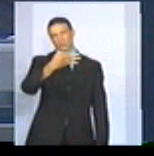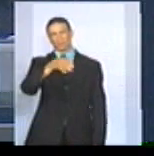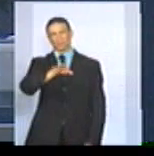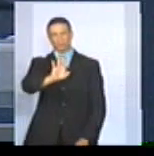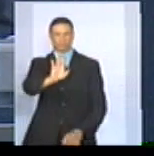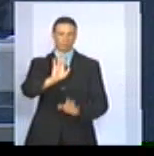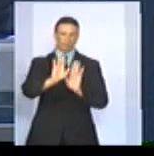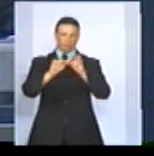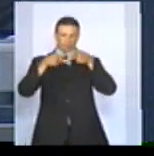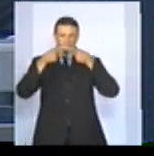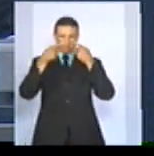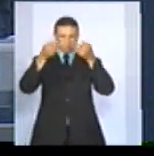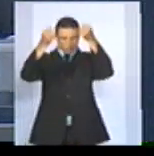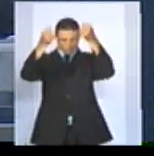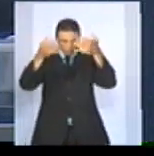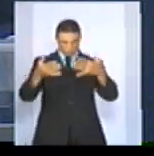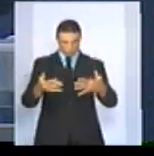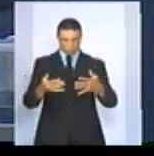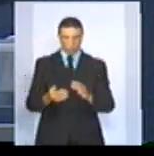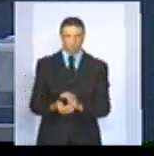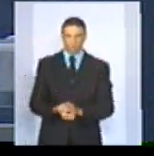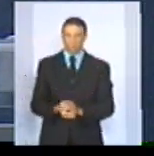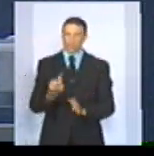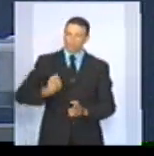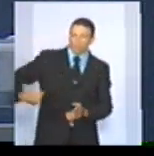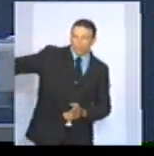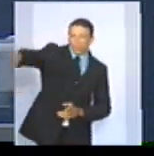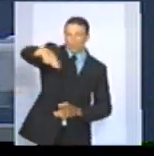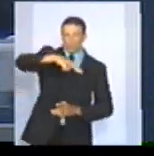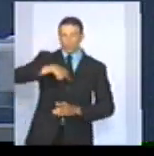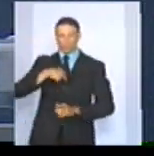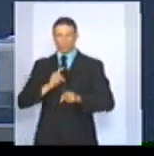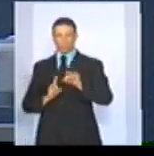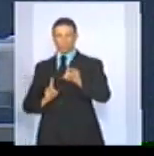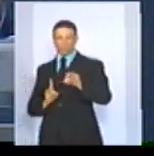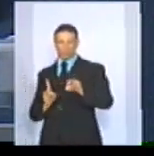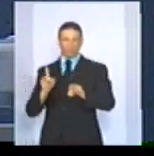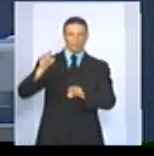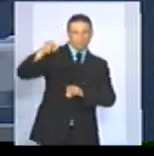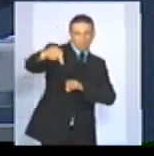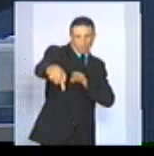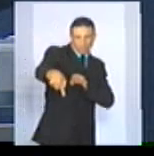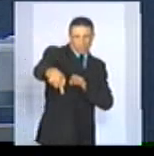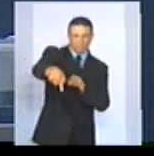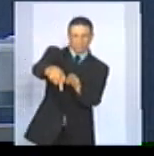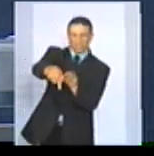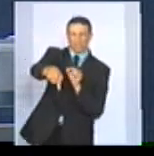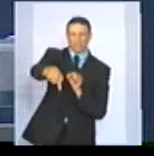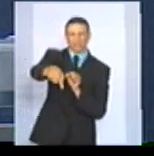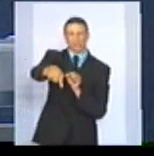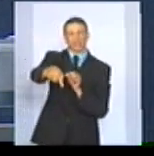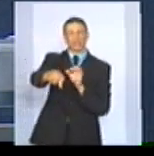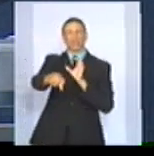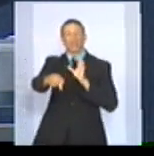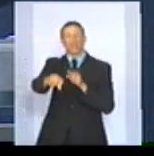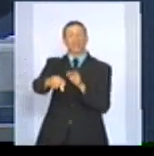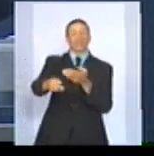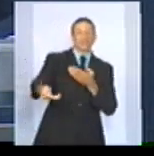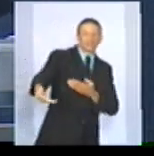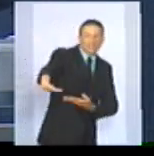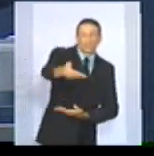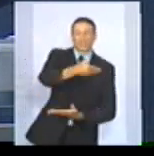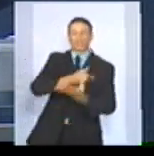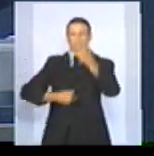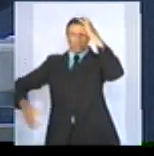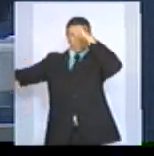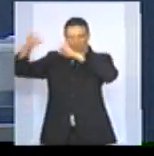o seguinte nós temos é que dá um passo à frente eu chamo todos para nós todos